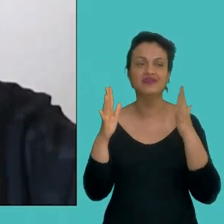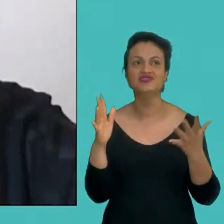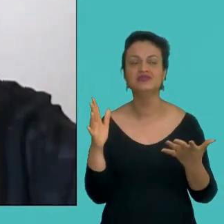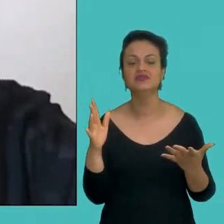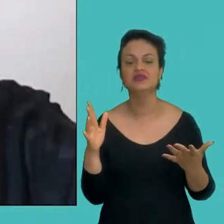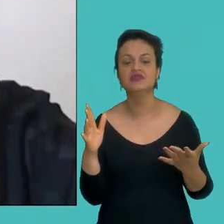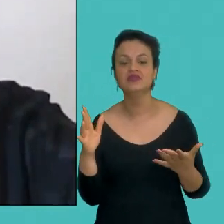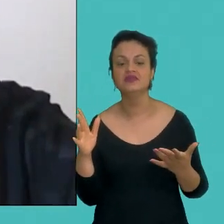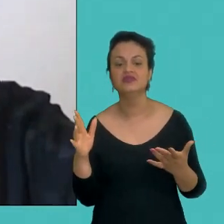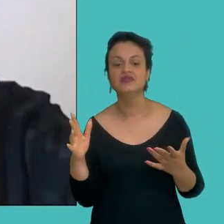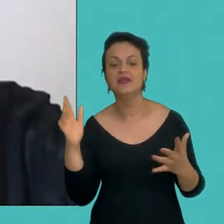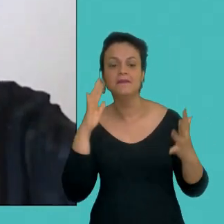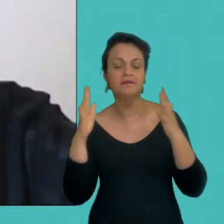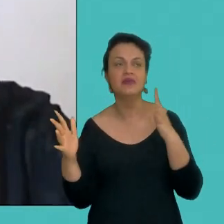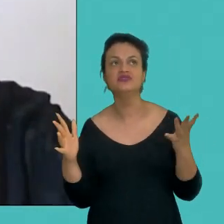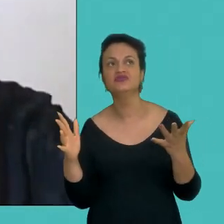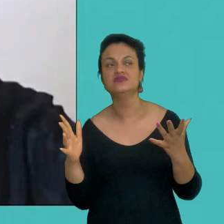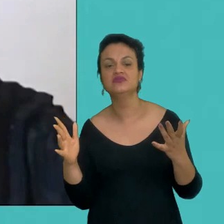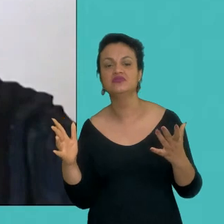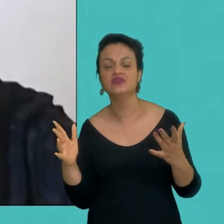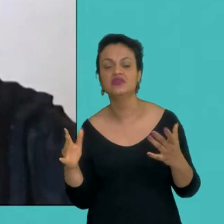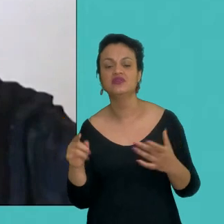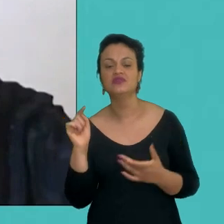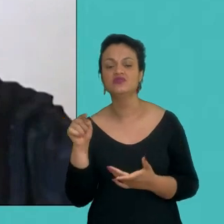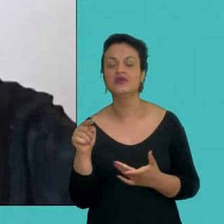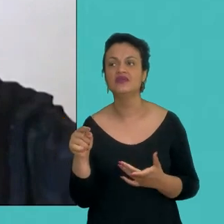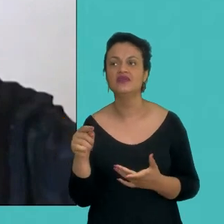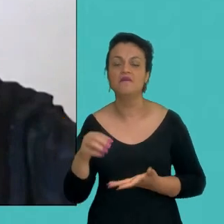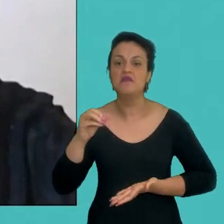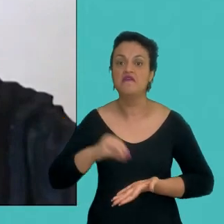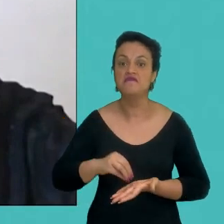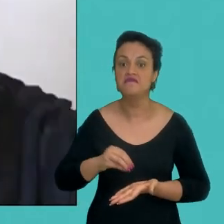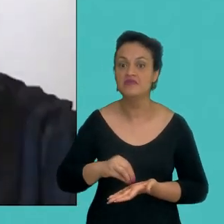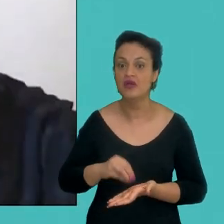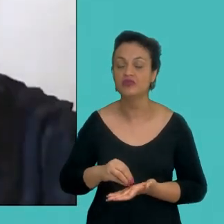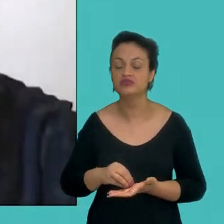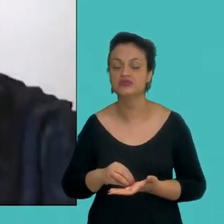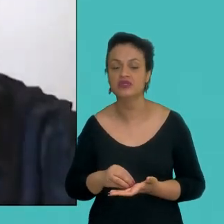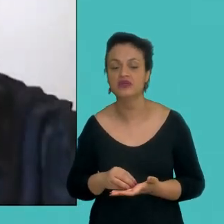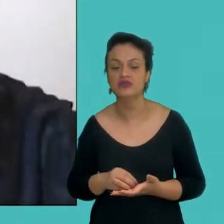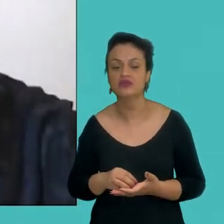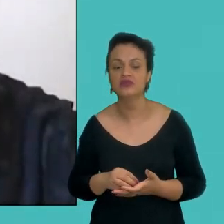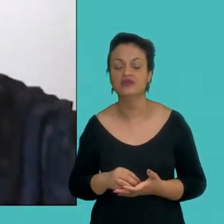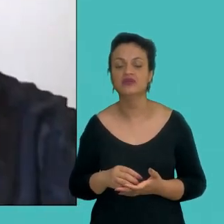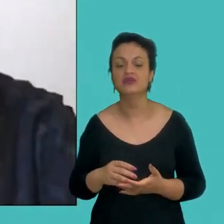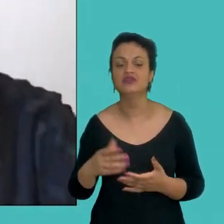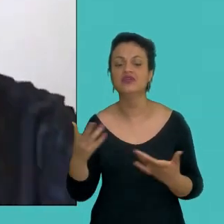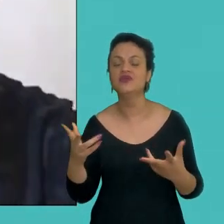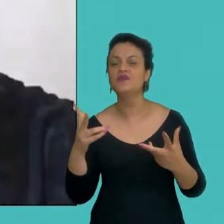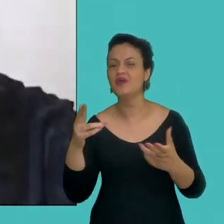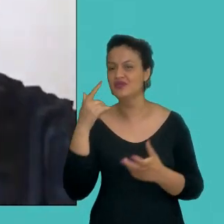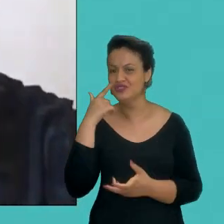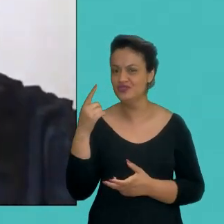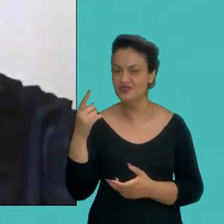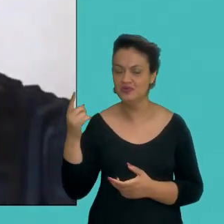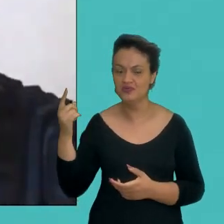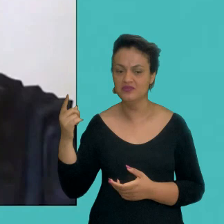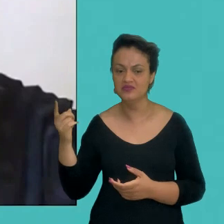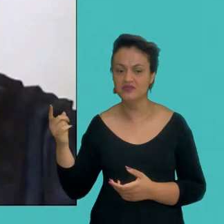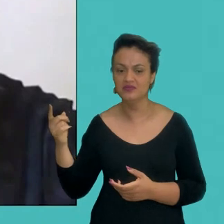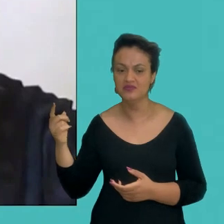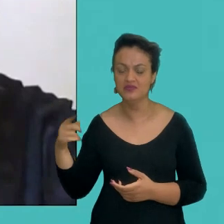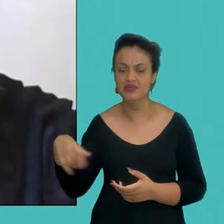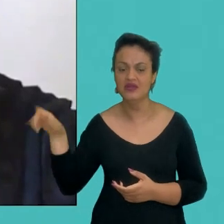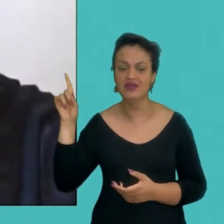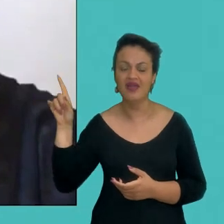né? A gente pode imaginar assim, como imagem, né? É um buracão que vai abrindo e vai erodindo. Aqui nem aquele que a